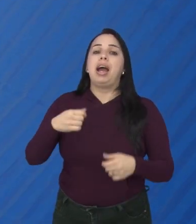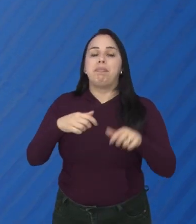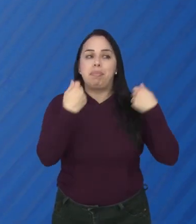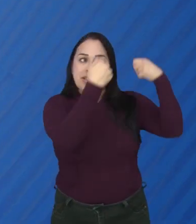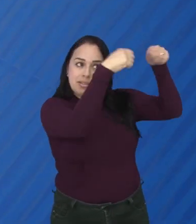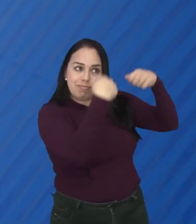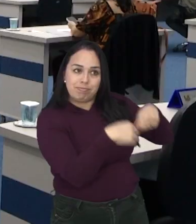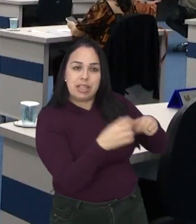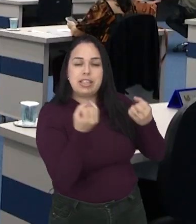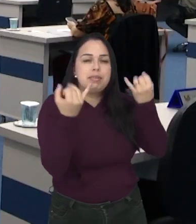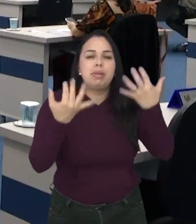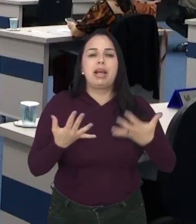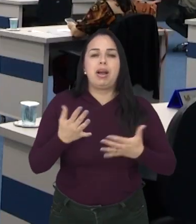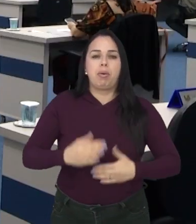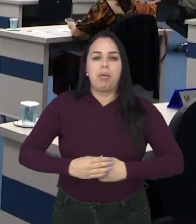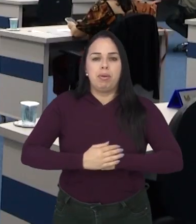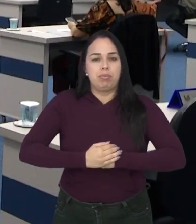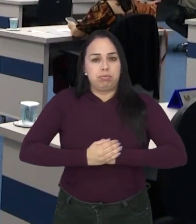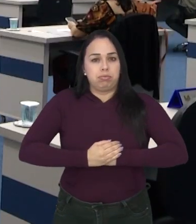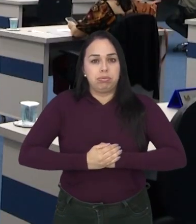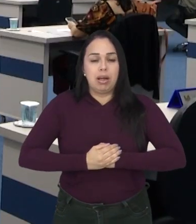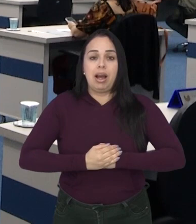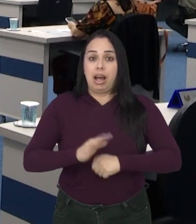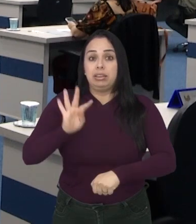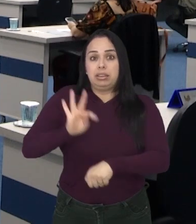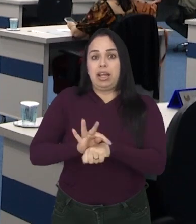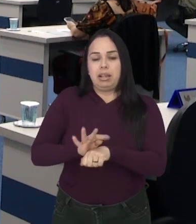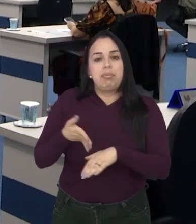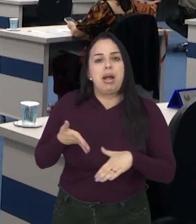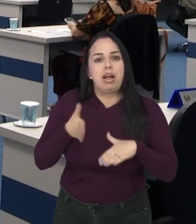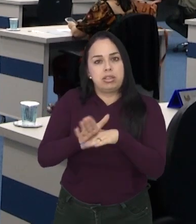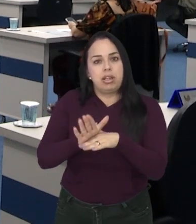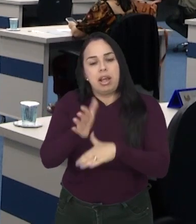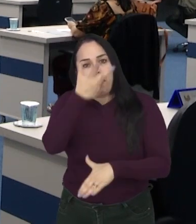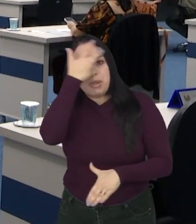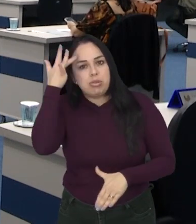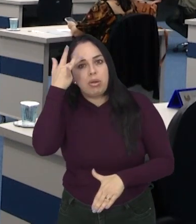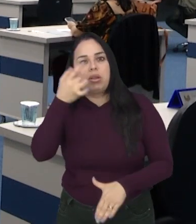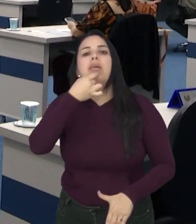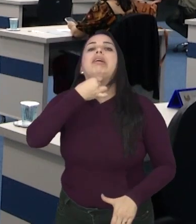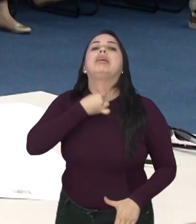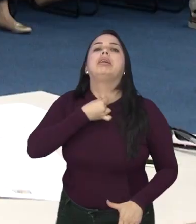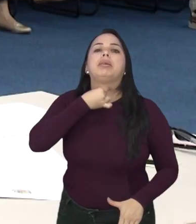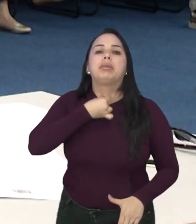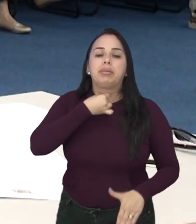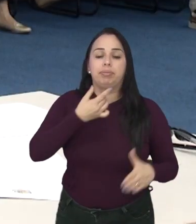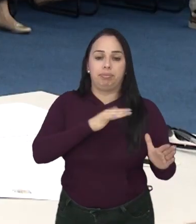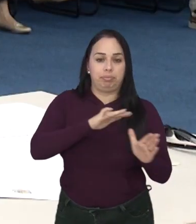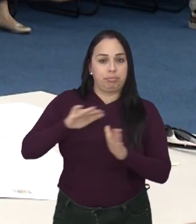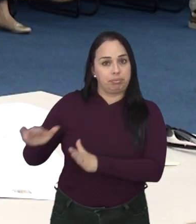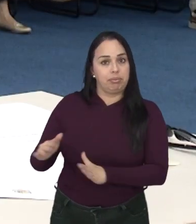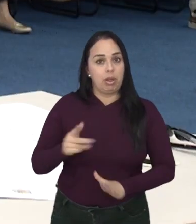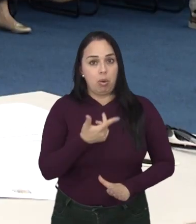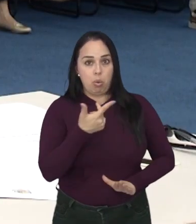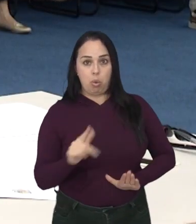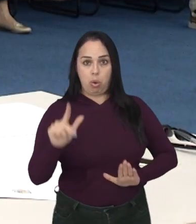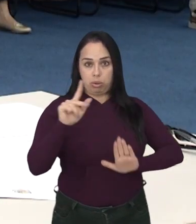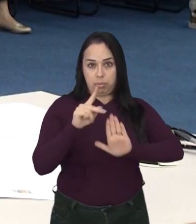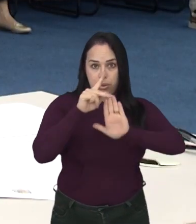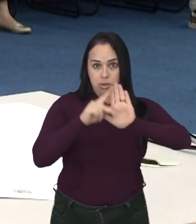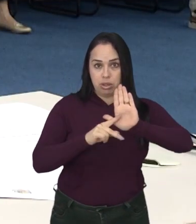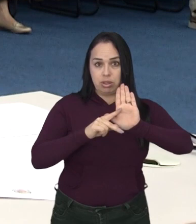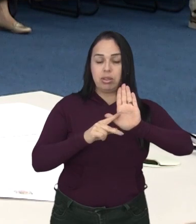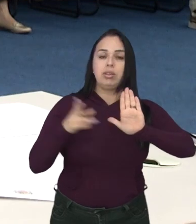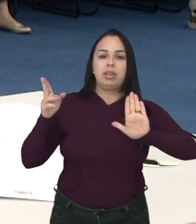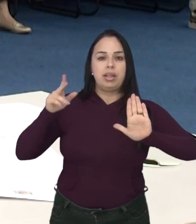manobra de Heimlich. A técnica é empregada para auxiliar em casos de engasgo. Outro projeto aprovado, este